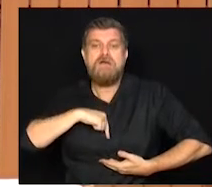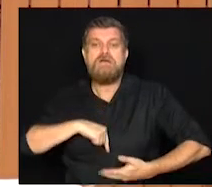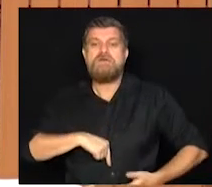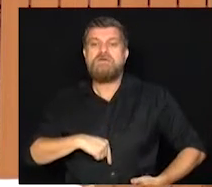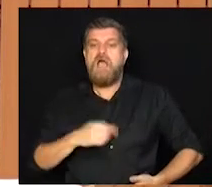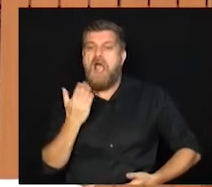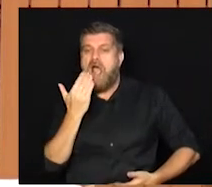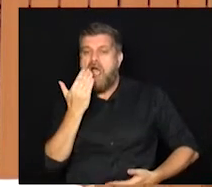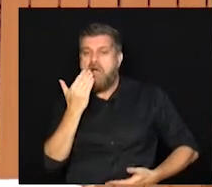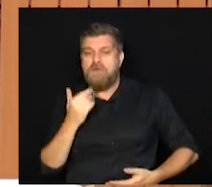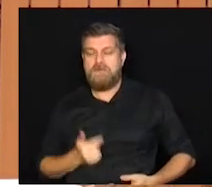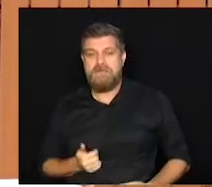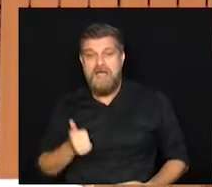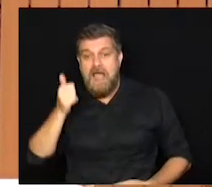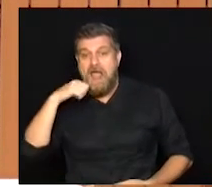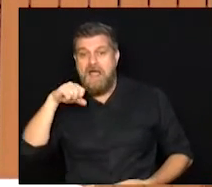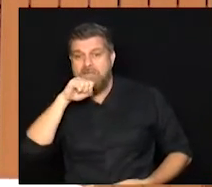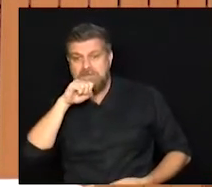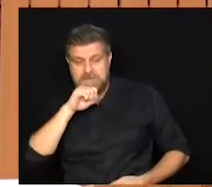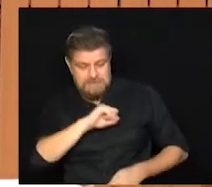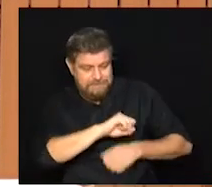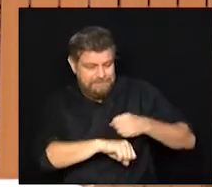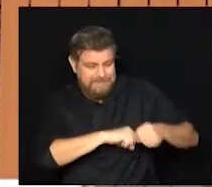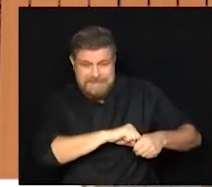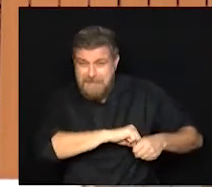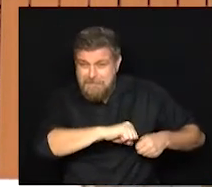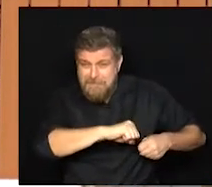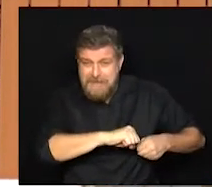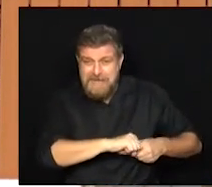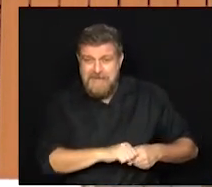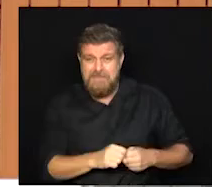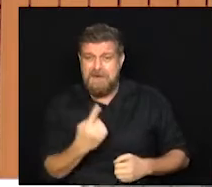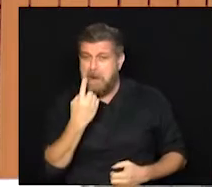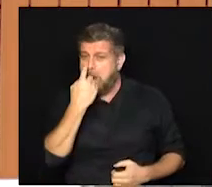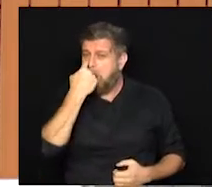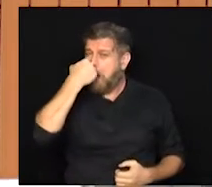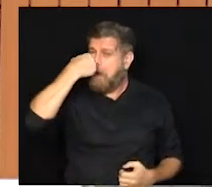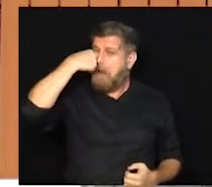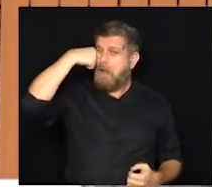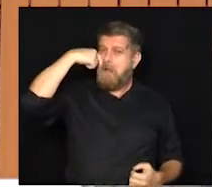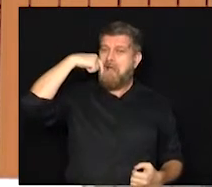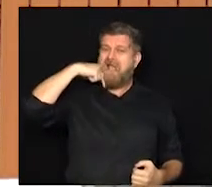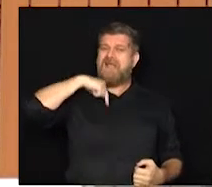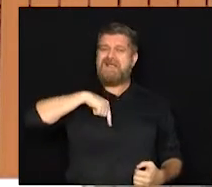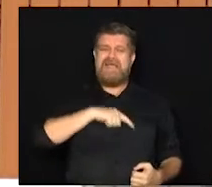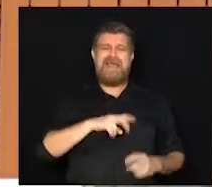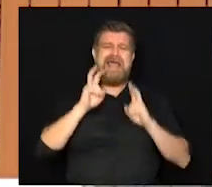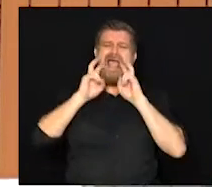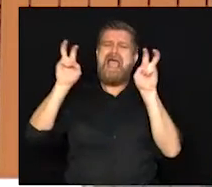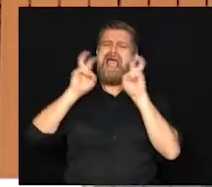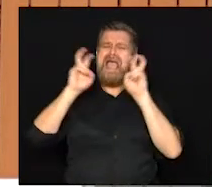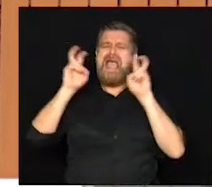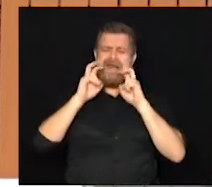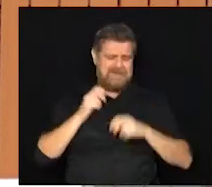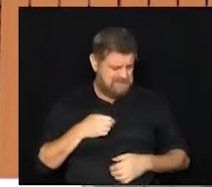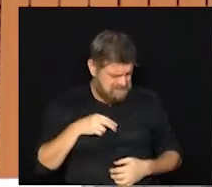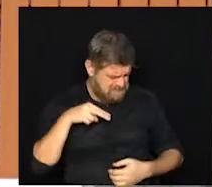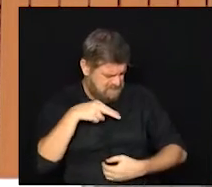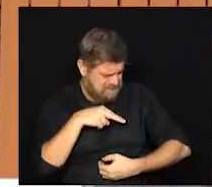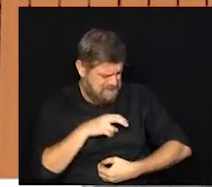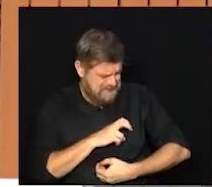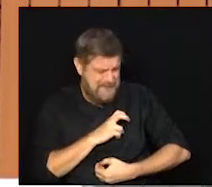tinha até que amarrar ela para passar a sonda para ela se alimentar. Só que ela gritava muito. E eu falo para